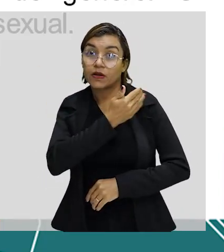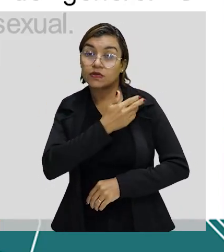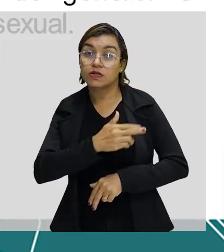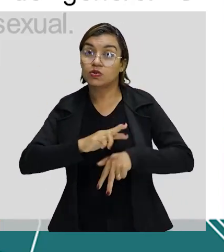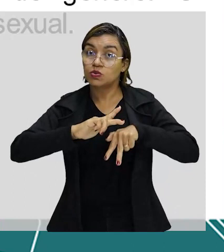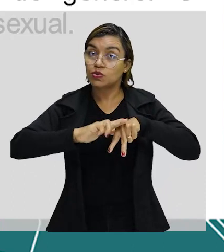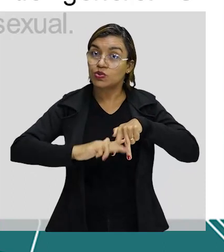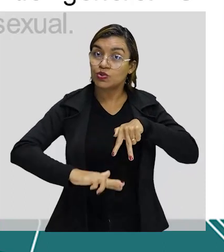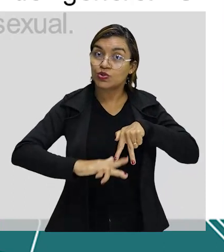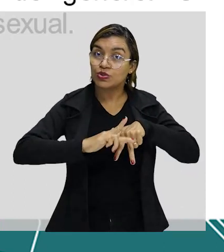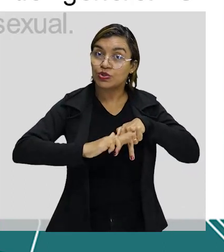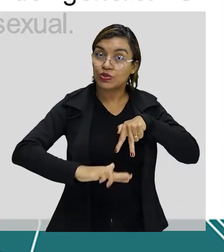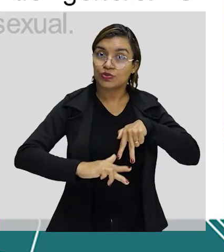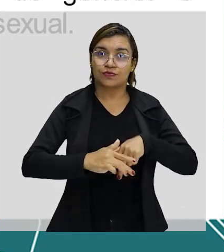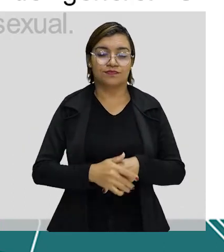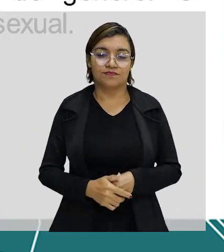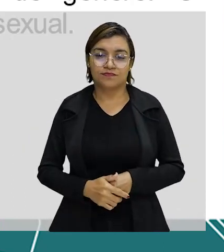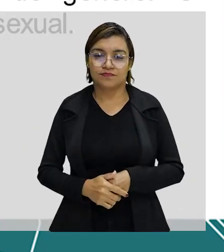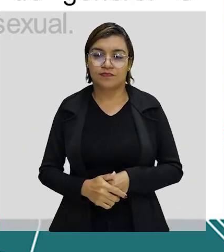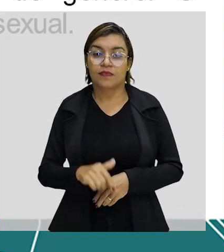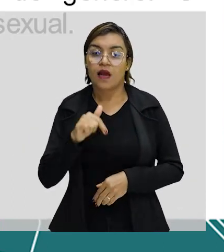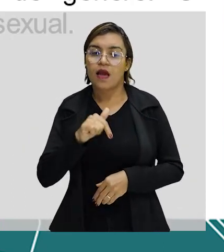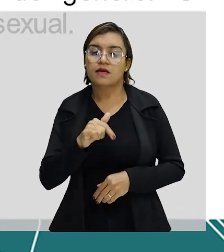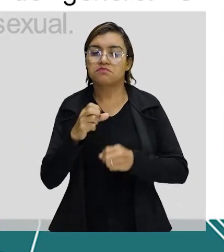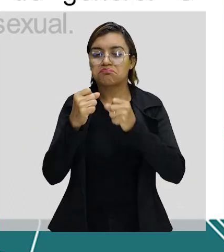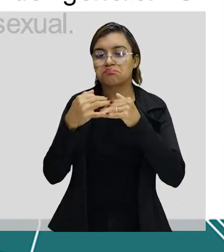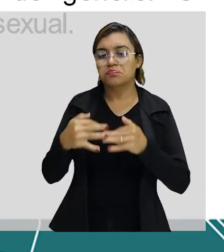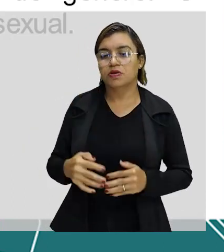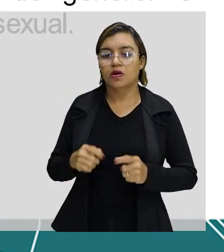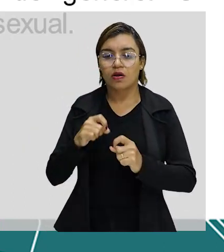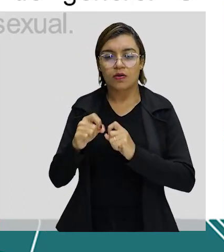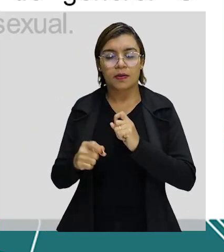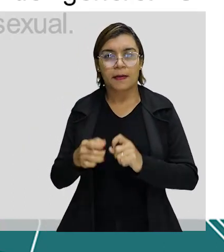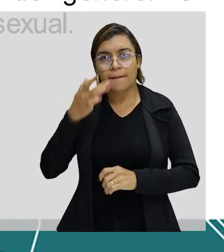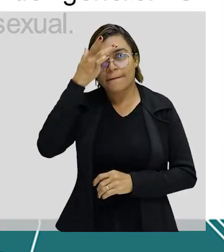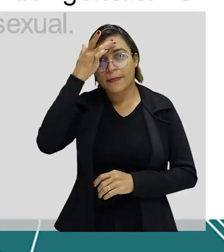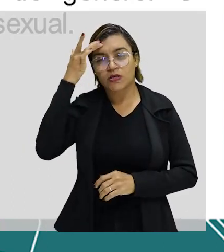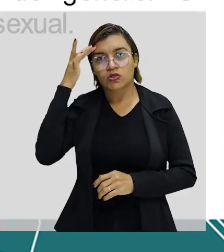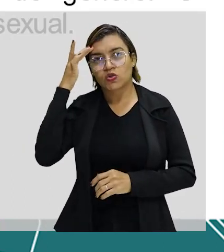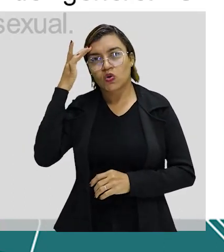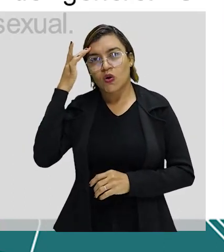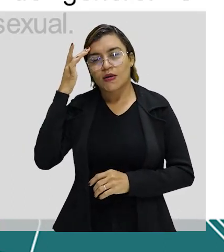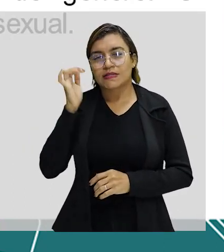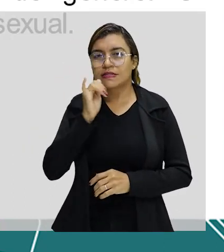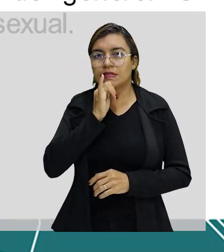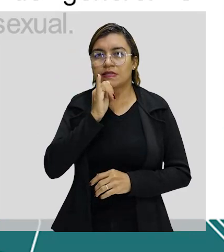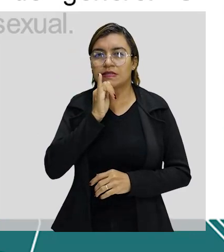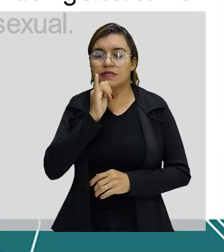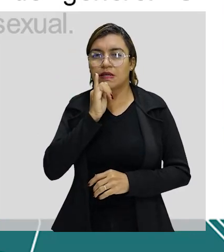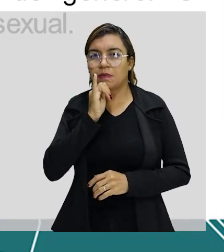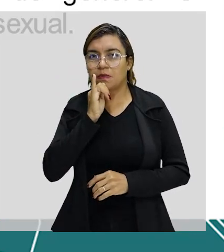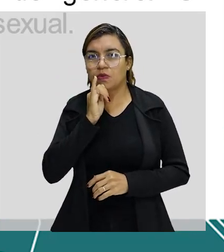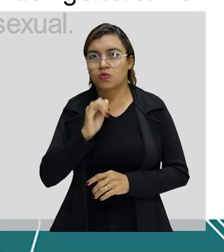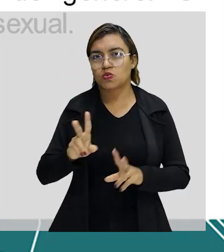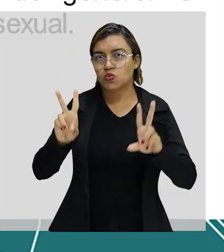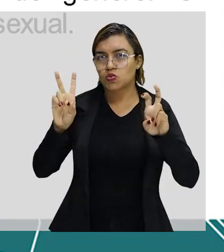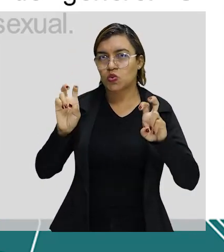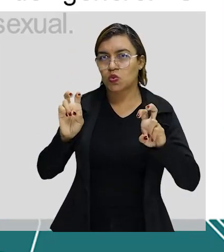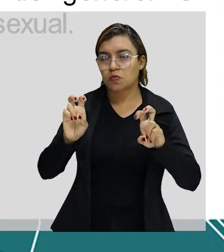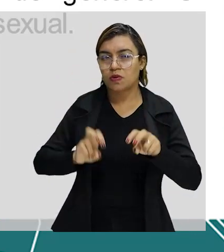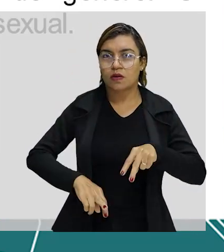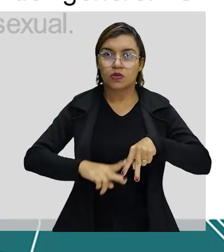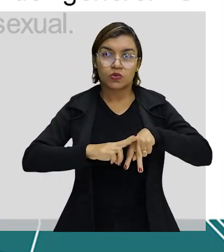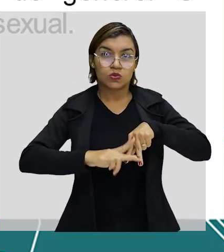gênero. Esse preconceito trata-se do preconceito contra pessoas em virtude do seu sexo, no